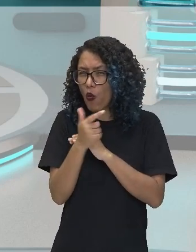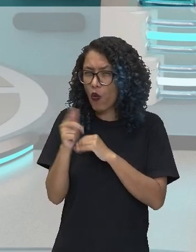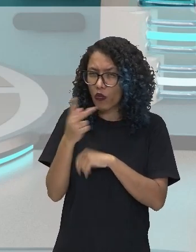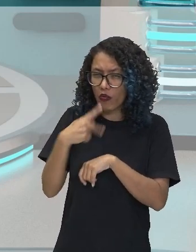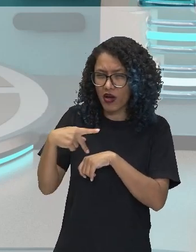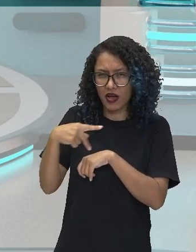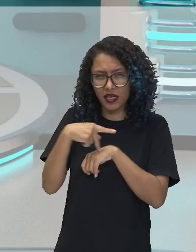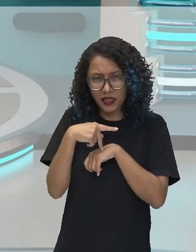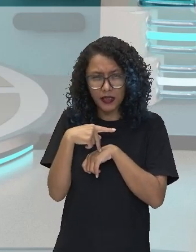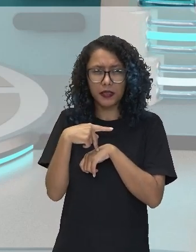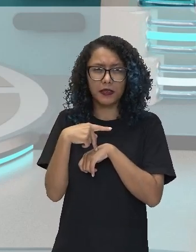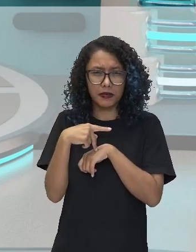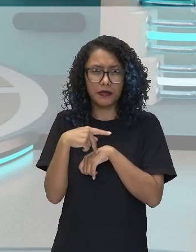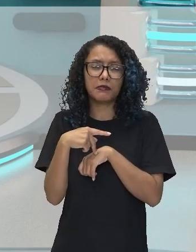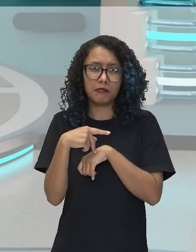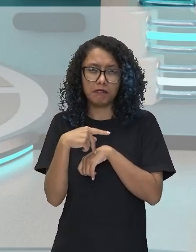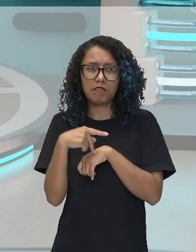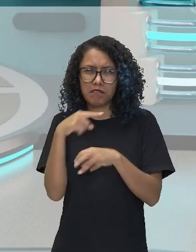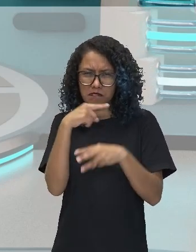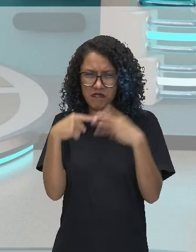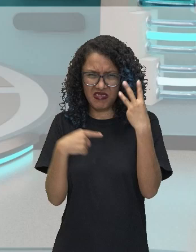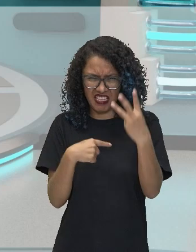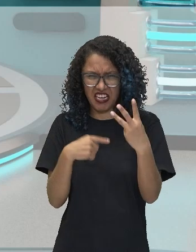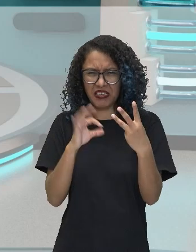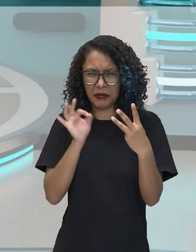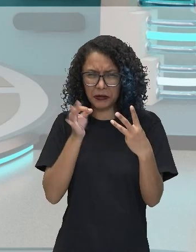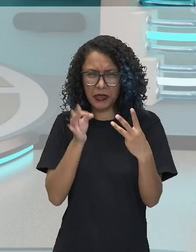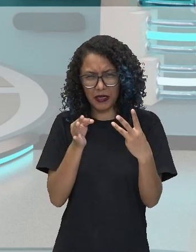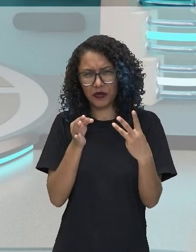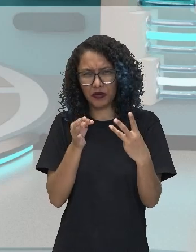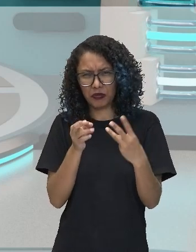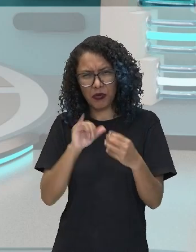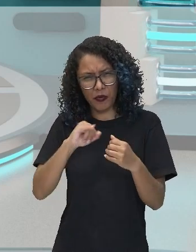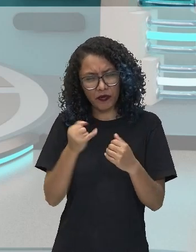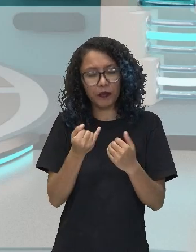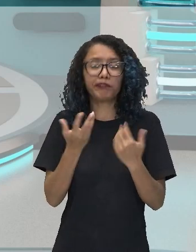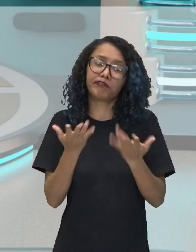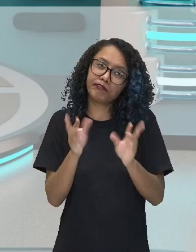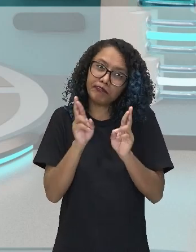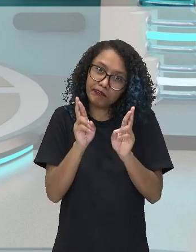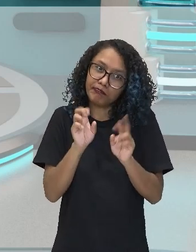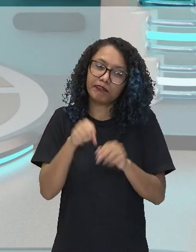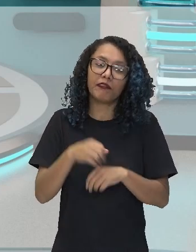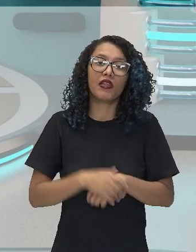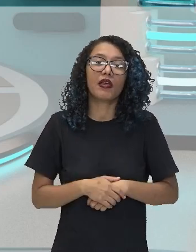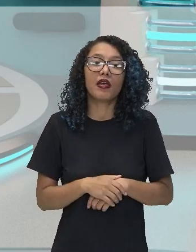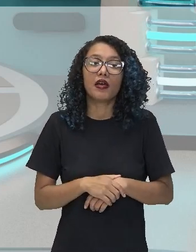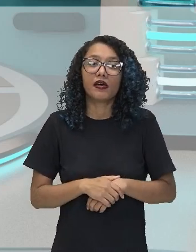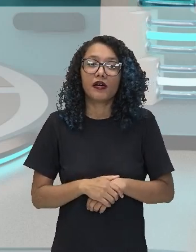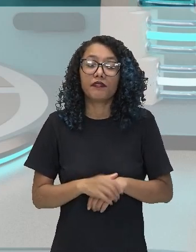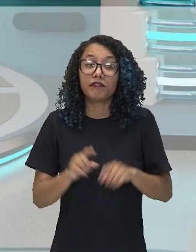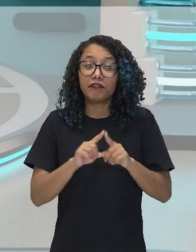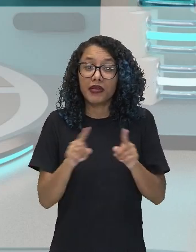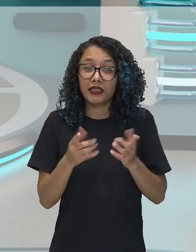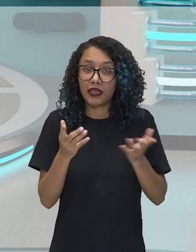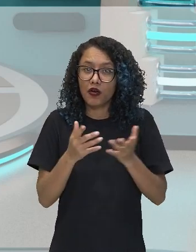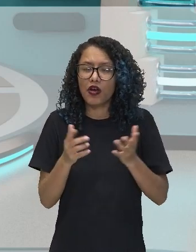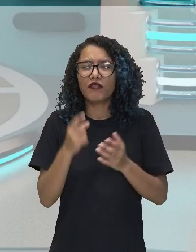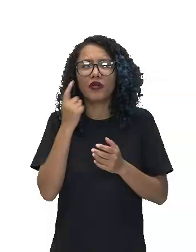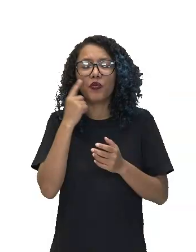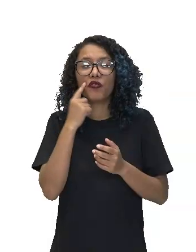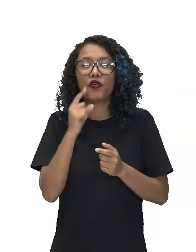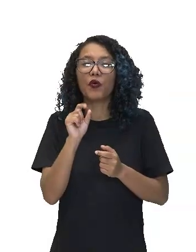sotaque boliviano e o sotaque venezuelano? Acredito que sim. Rapidamente, vamos só detectar aqui a presença dos pronomes